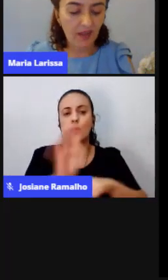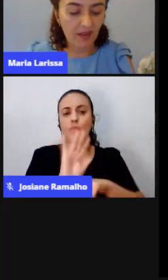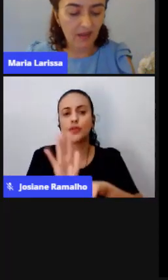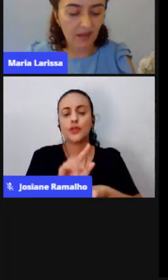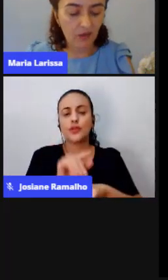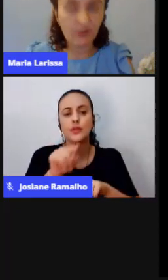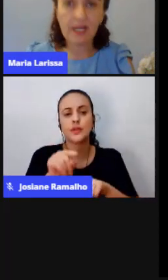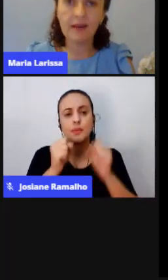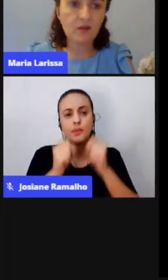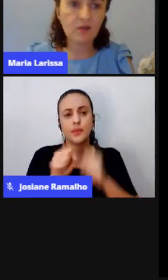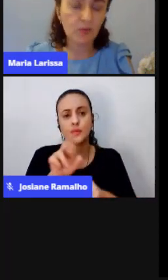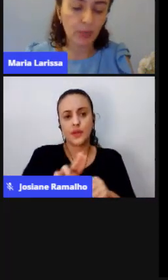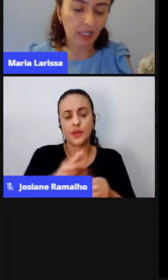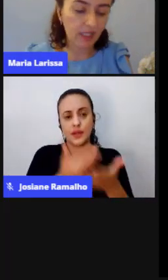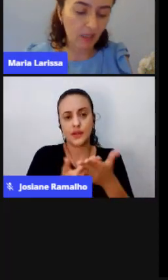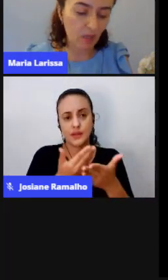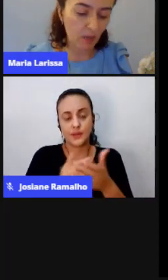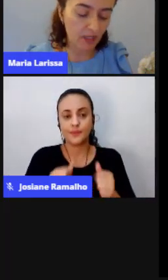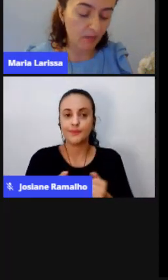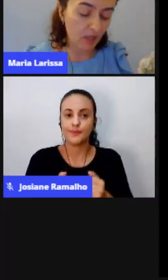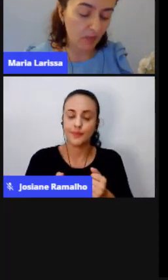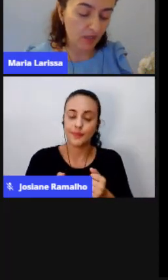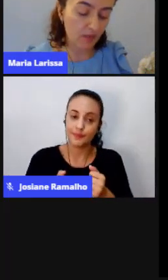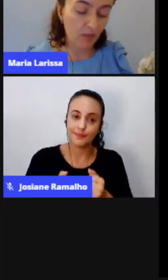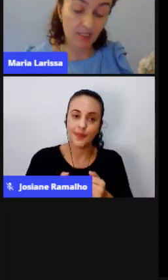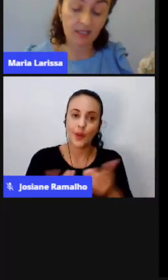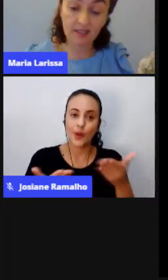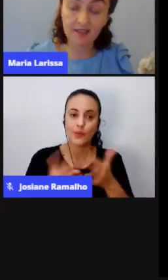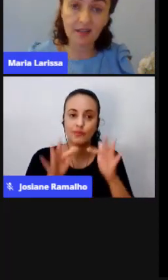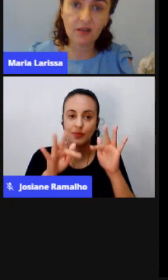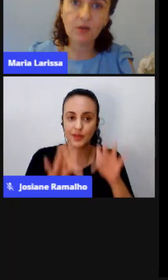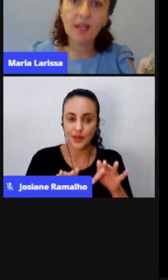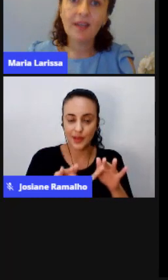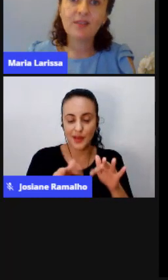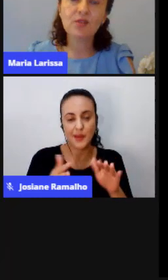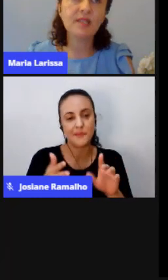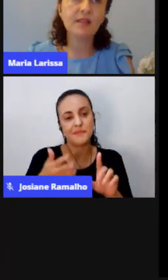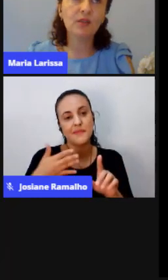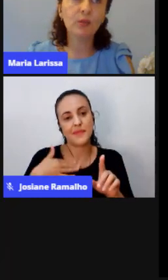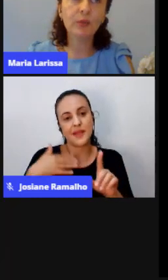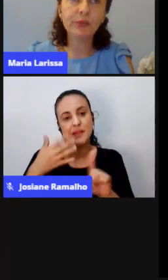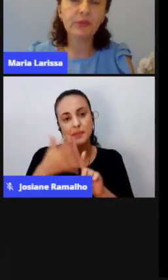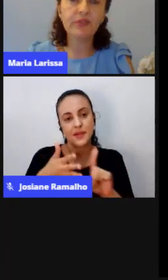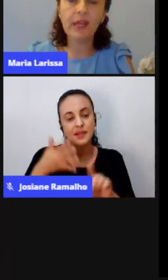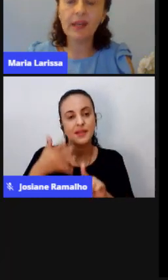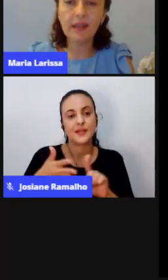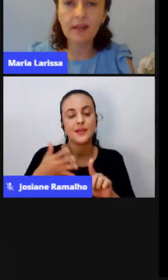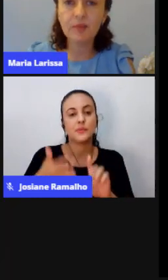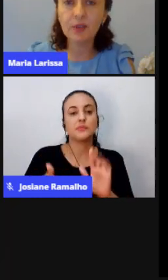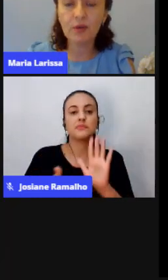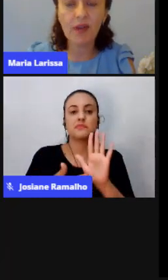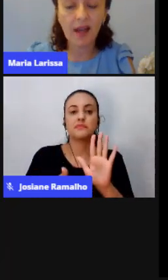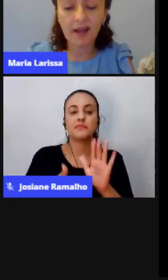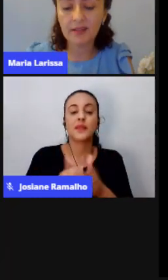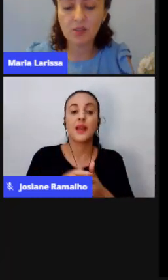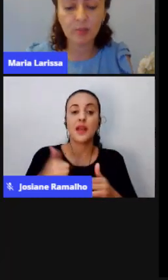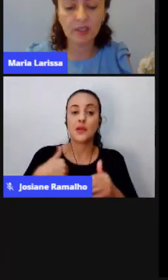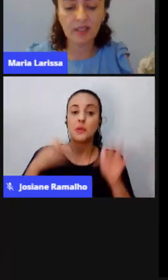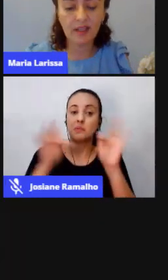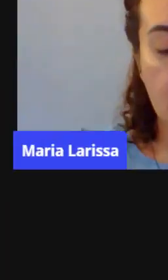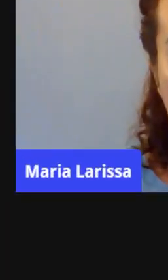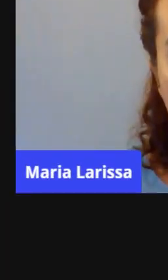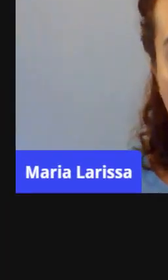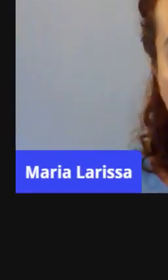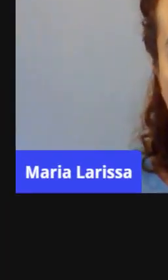aulas. Eu finalizo por aqui a minha apresentação. Me sinto muito feliz, muito honrada